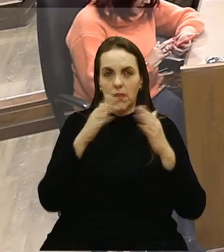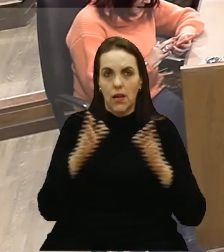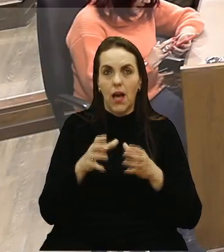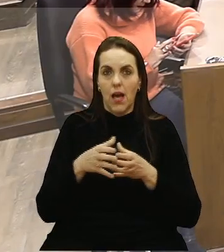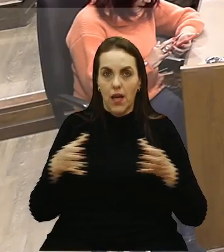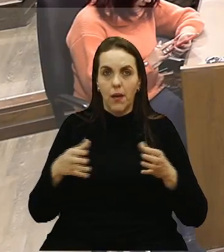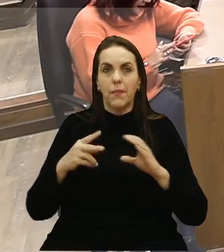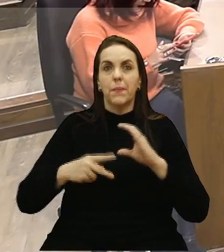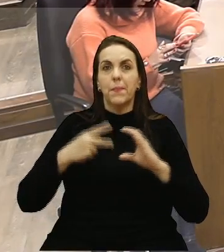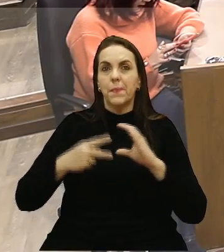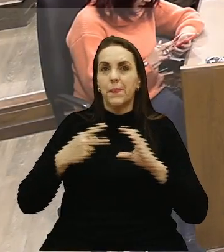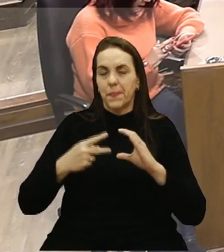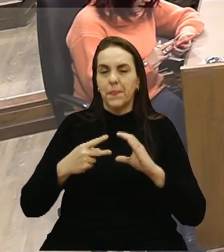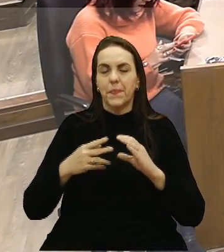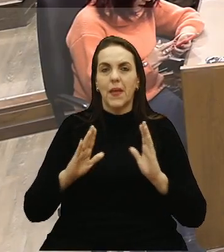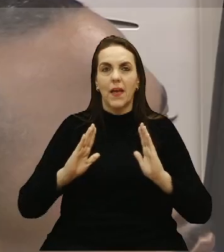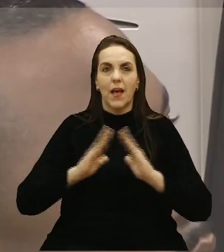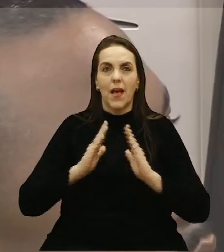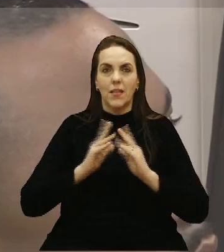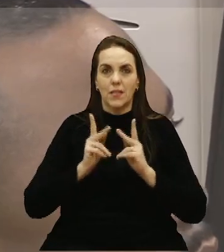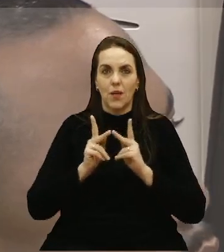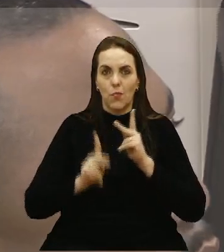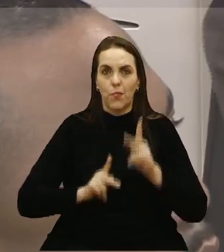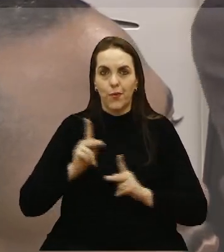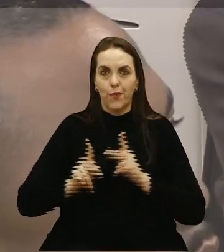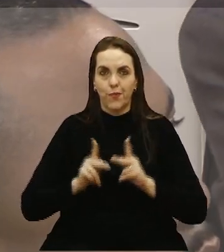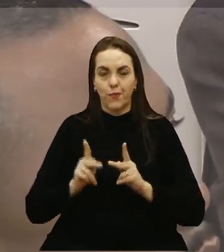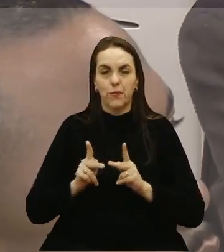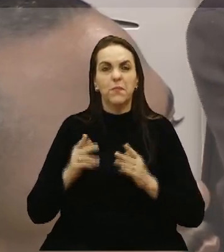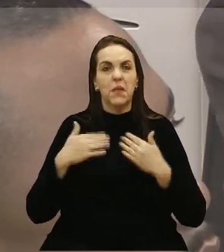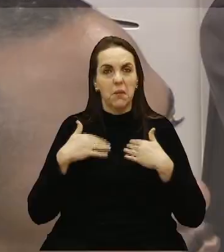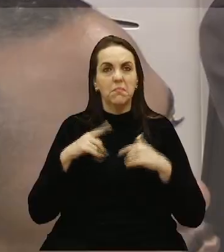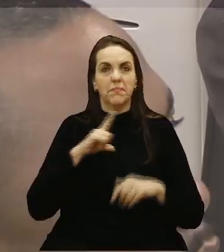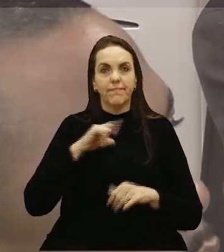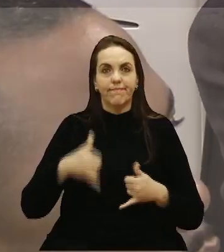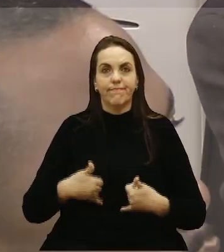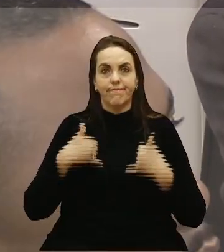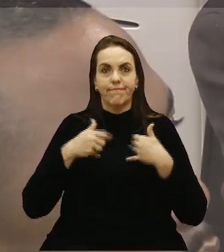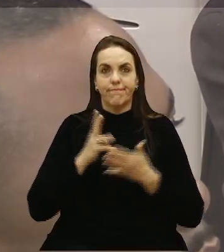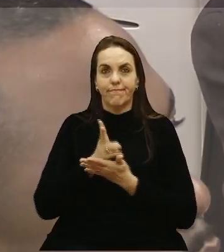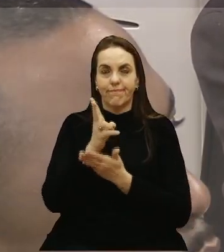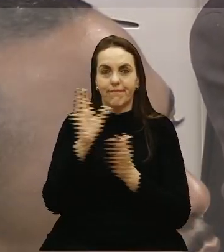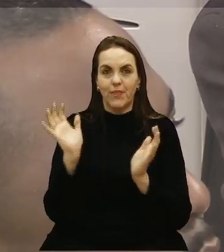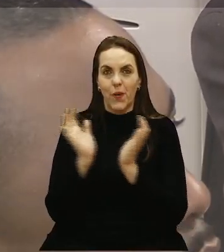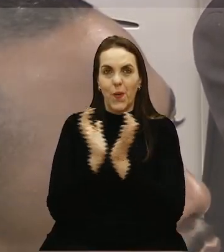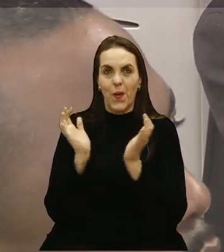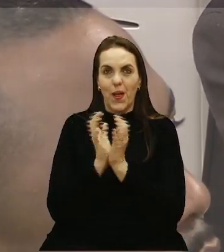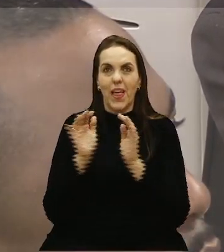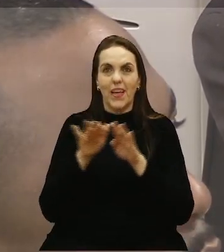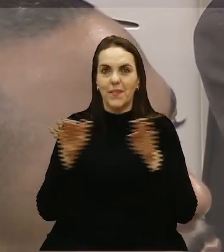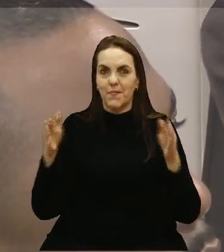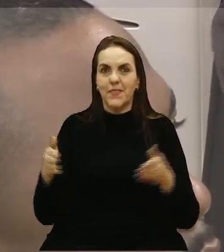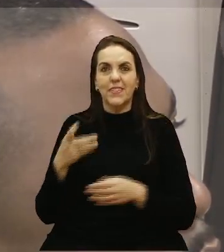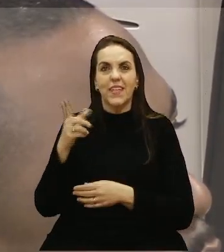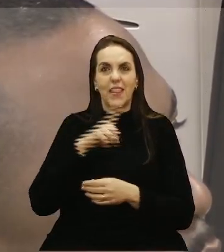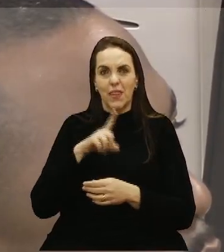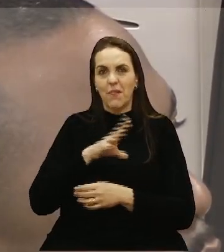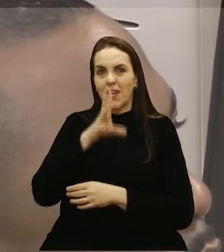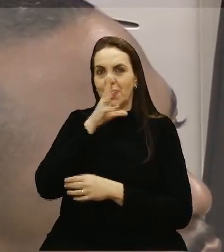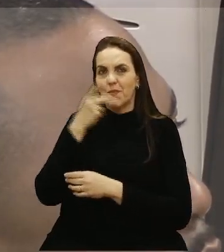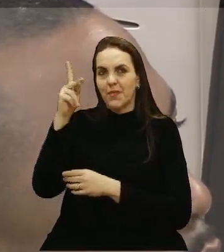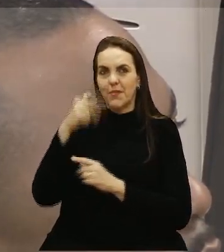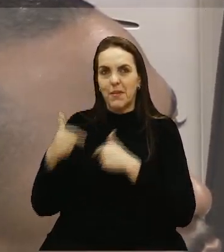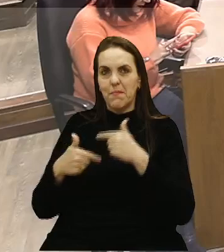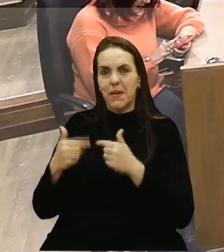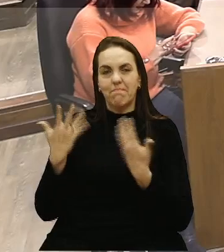de Vereadores, a Casa do Povo. E eu tenho orgulho sempre de ser seu colega aqui de mesa e também admiro o seu trabalho.